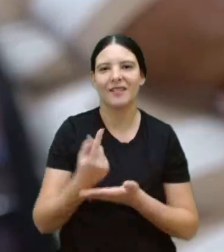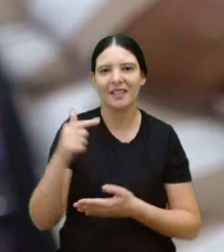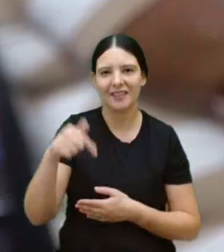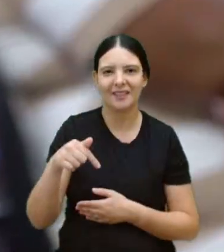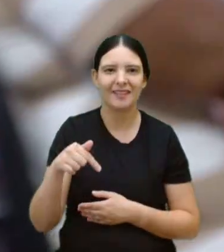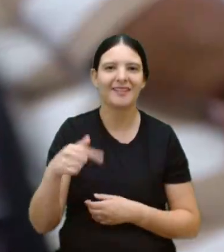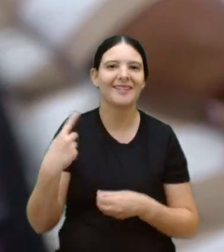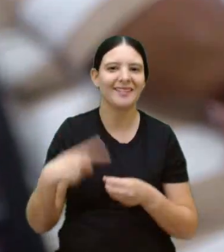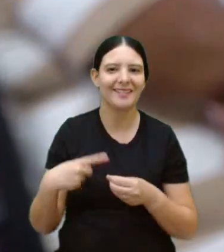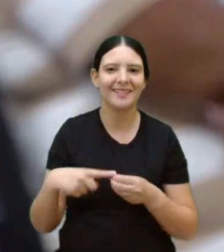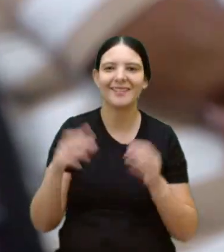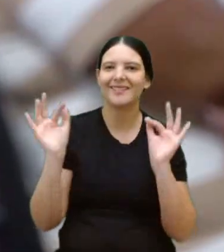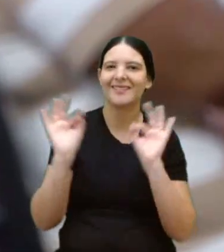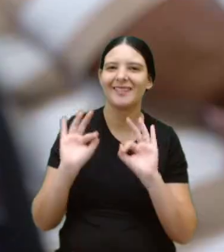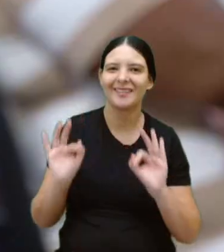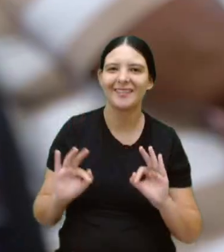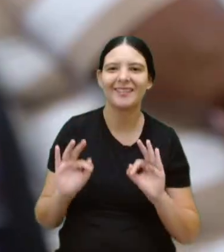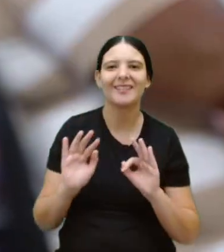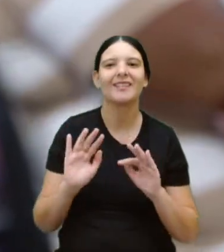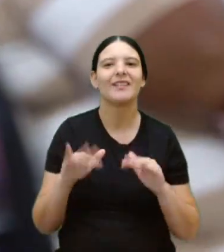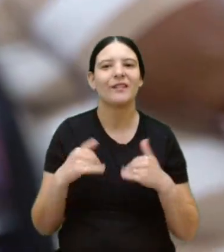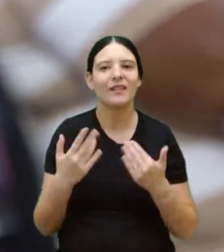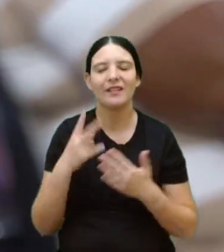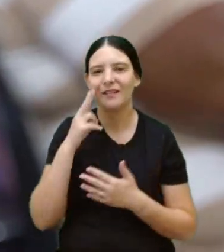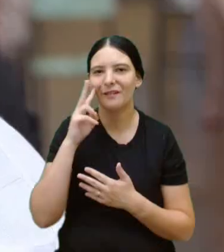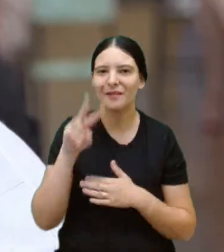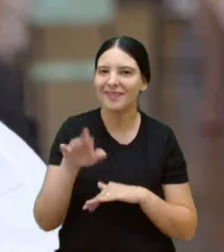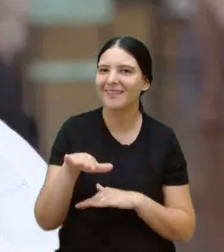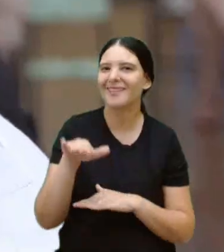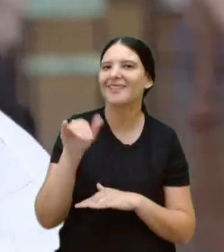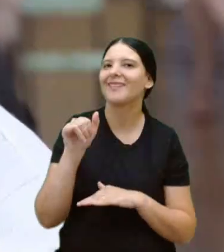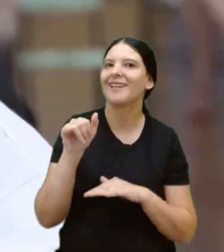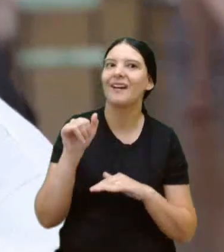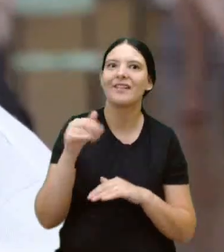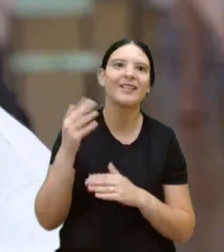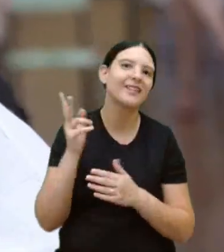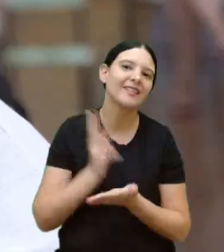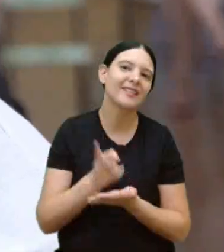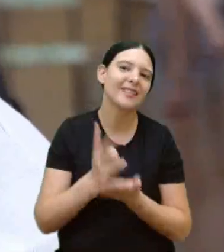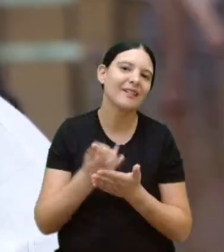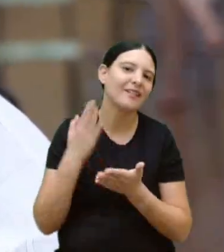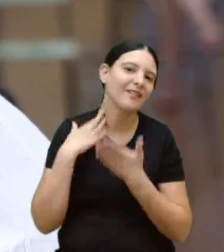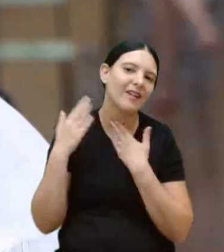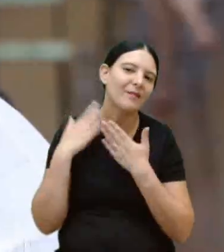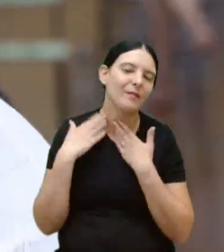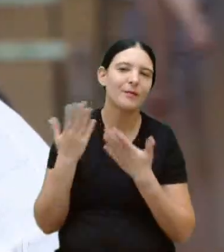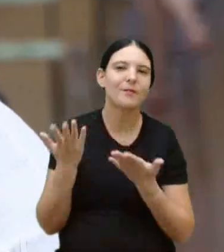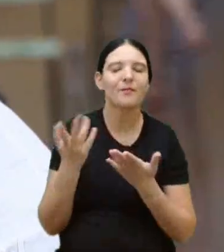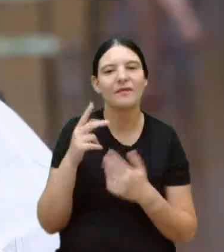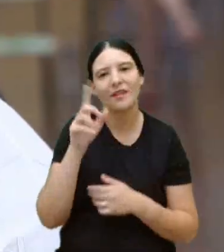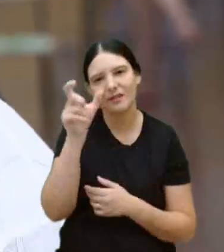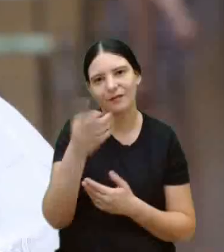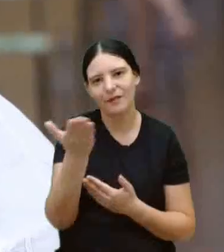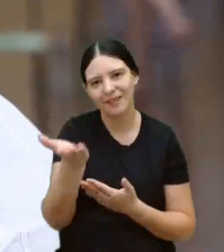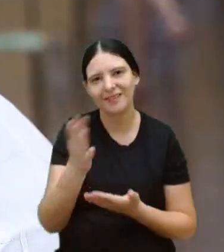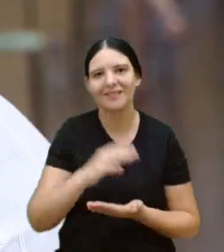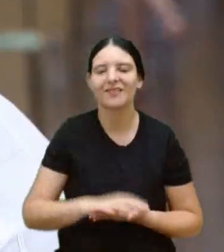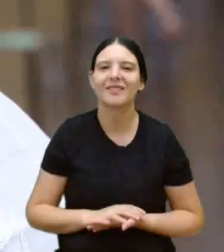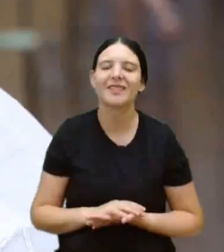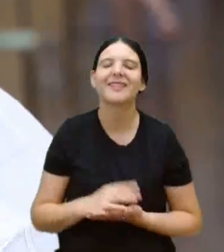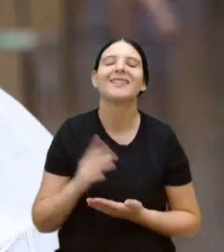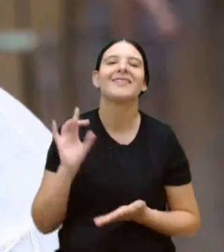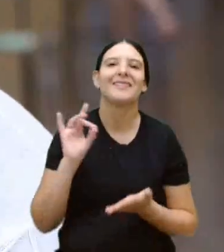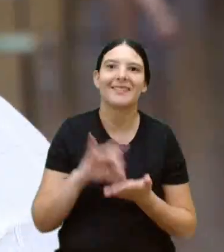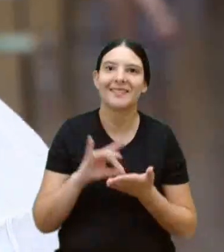feliz quando eu vi que a chamada do Sempre um Papo seria com o senhor. E eu fiquei realmente muito, muito